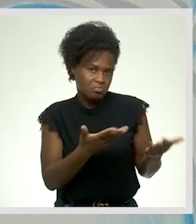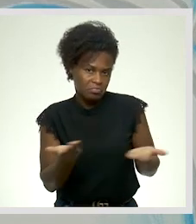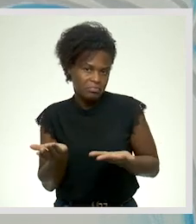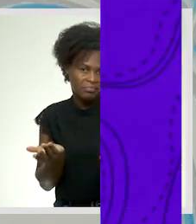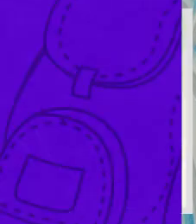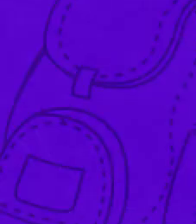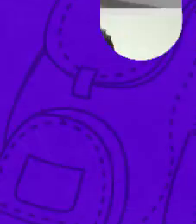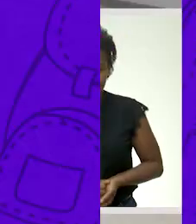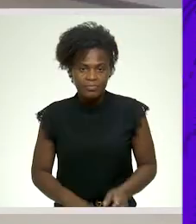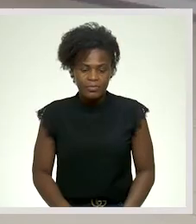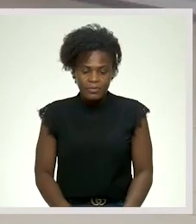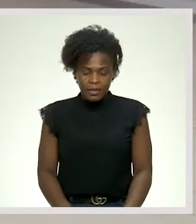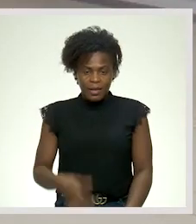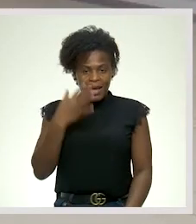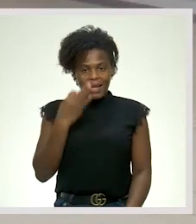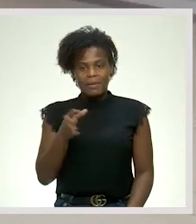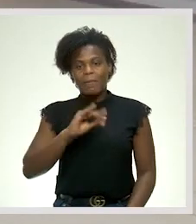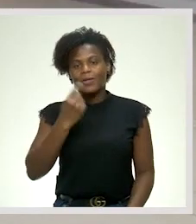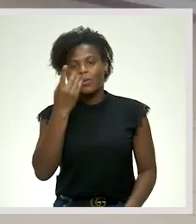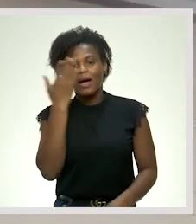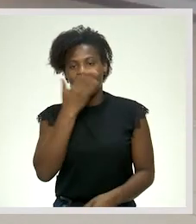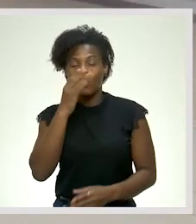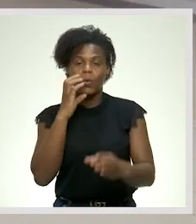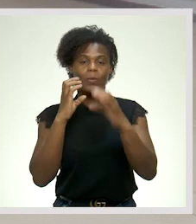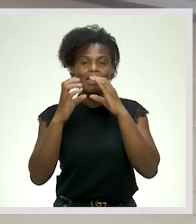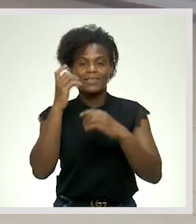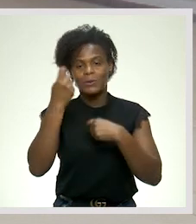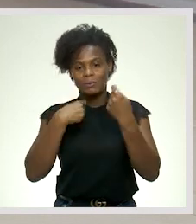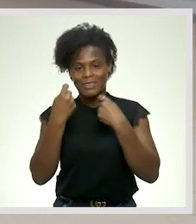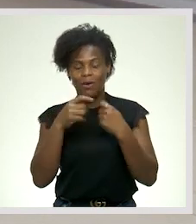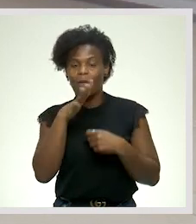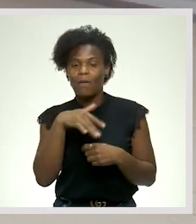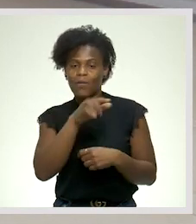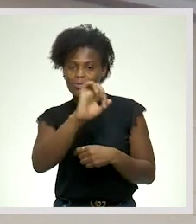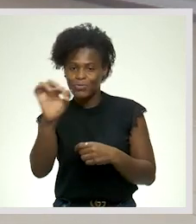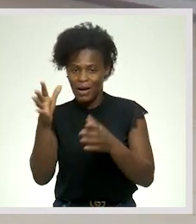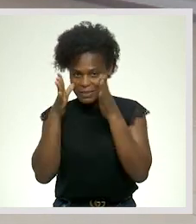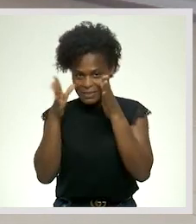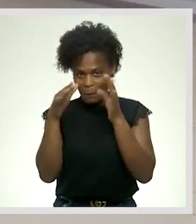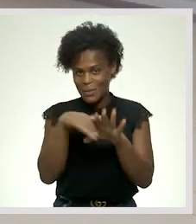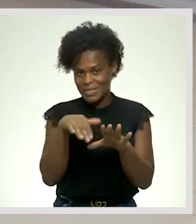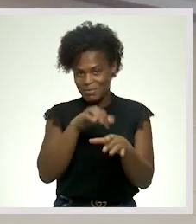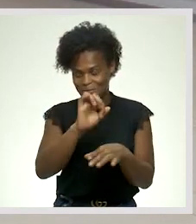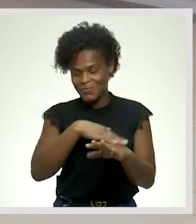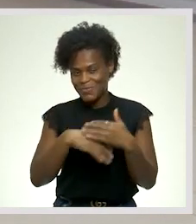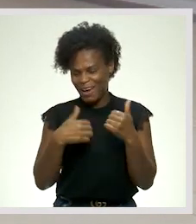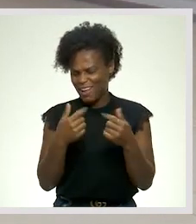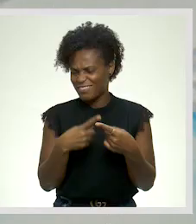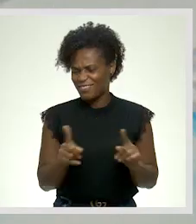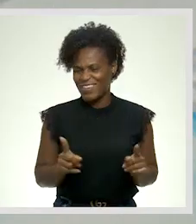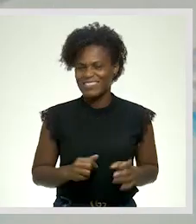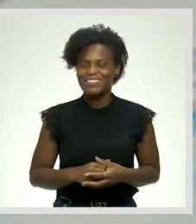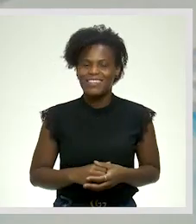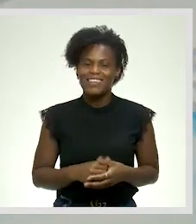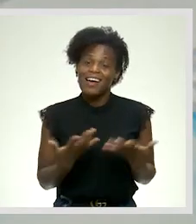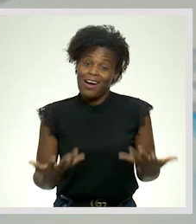bem-vinda. E assim foi mais uma aula de comunicação e expressão, onde a sua atenção e participação fizeram muita diferença.